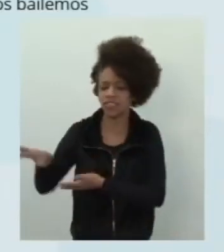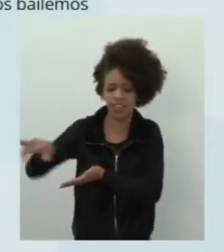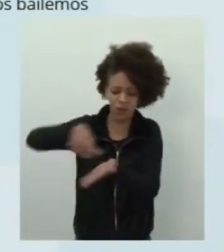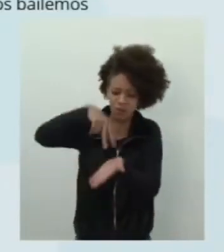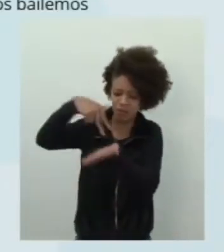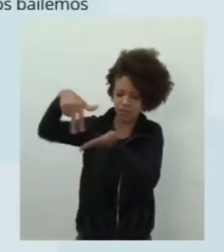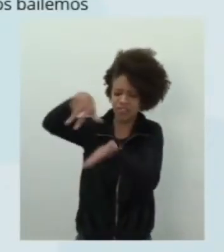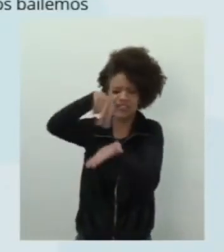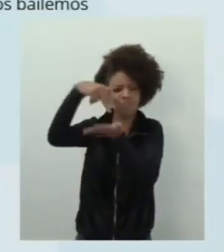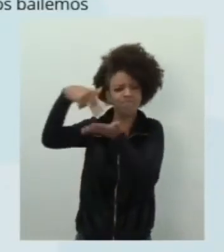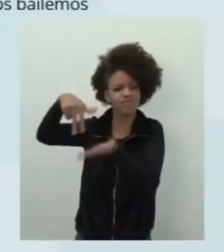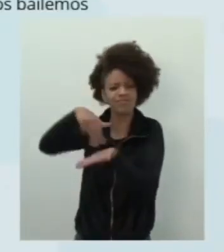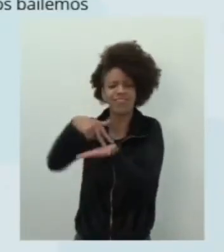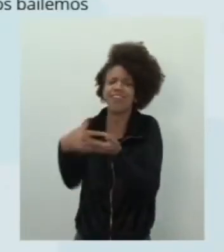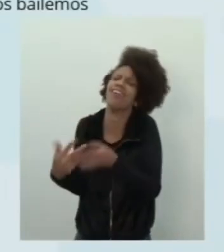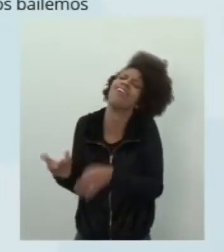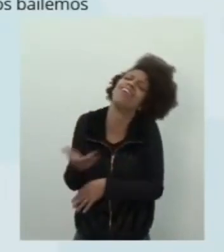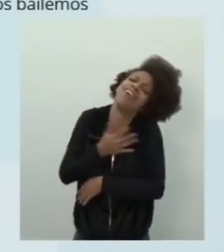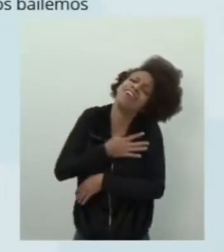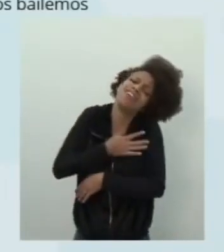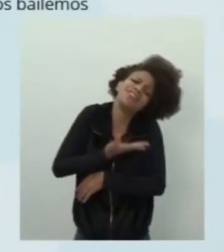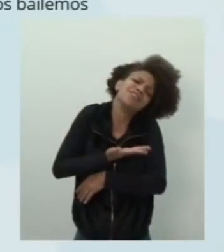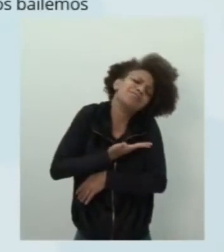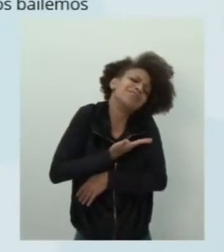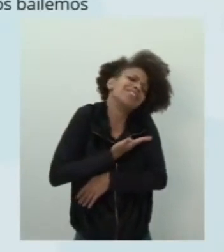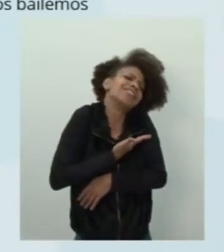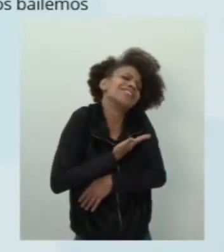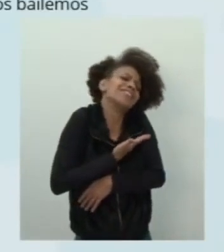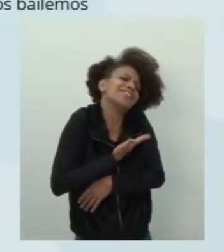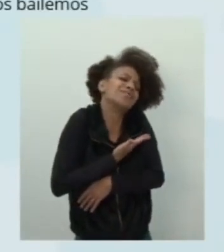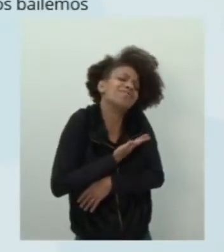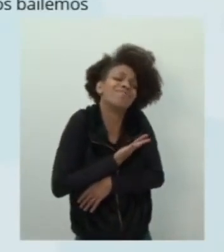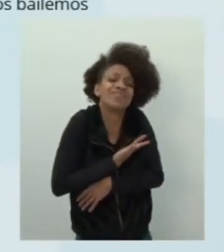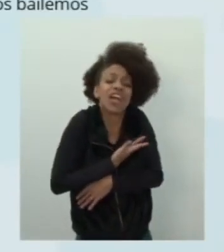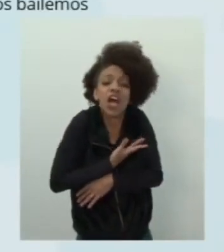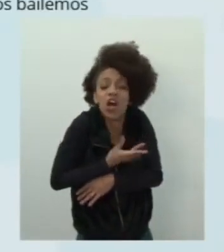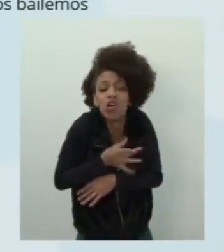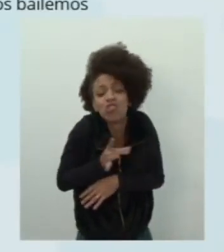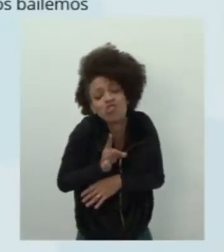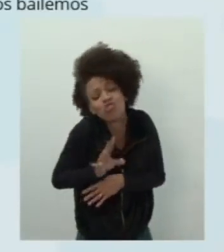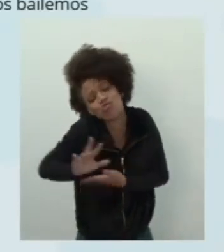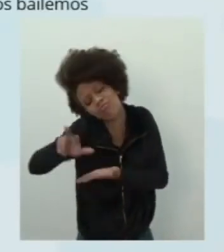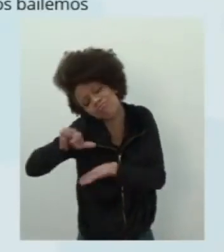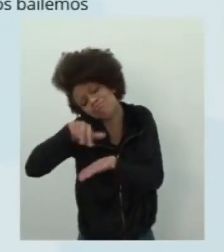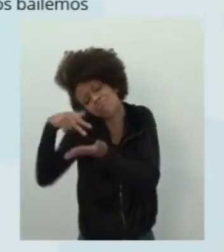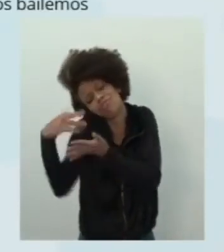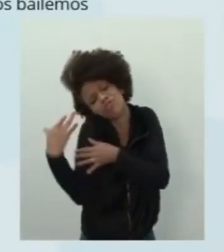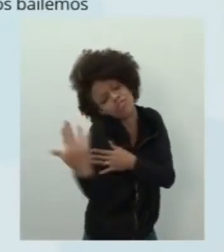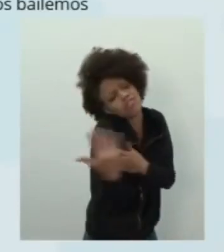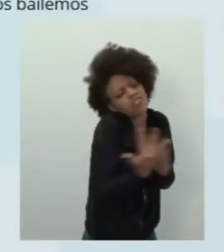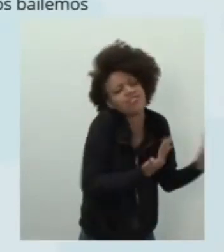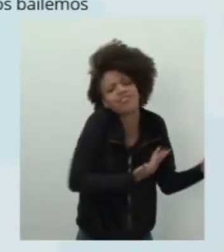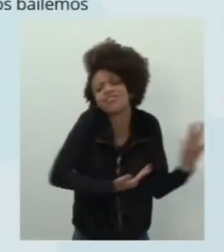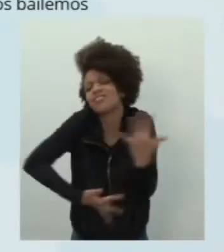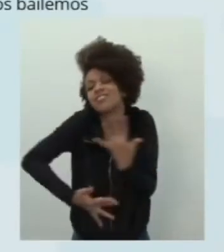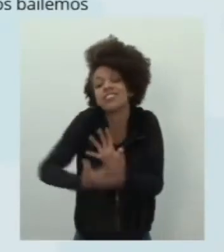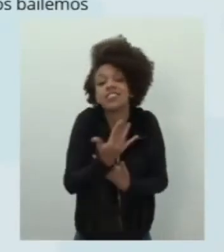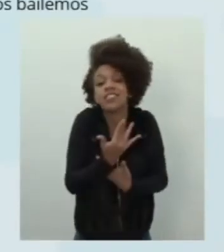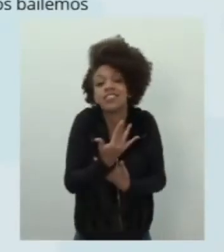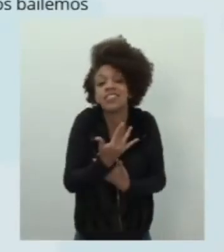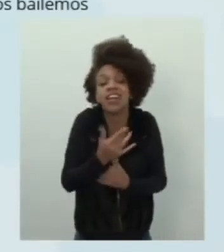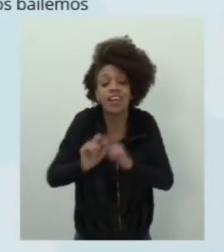Por Deus, ai amigas, mentral não fazemos, só aqui este ramo florido bailemos, e quem